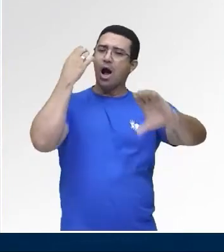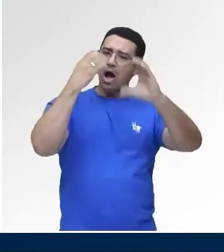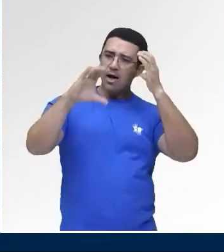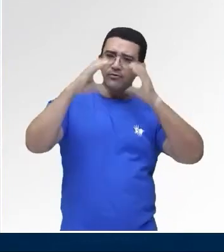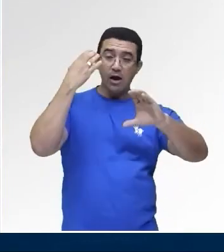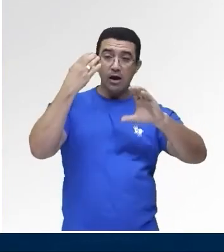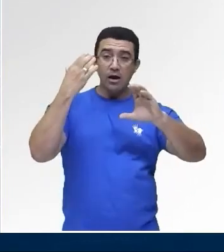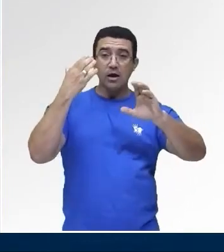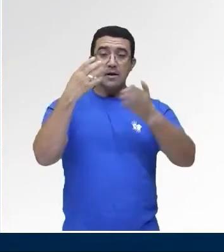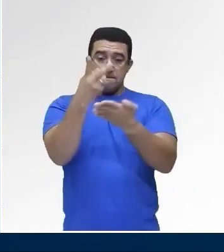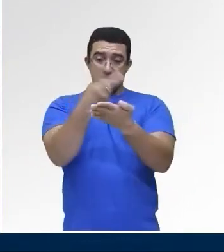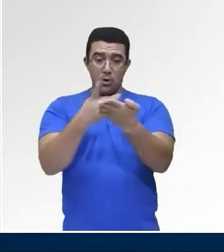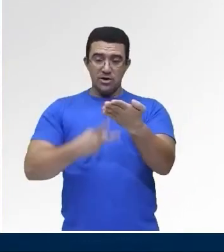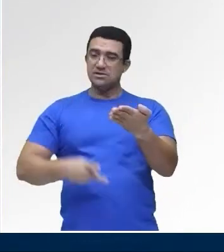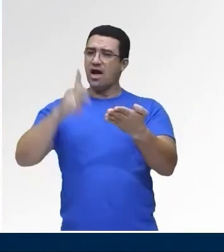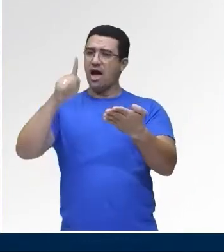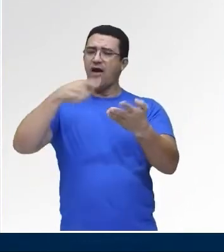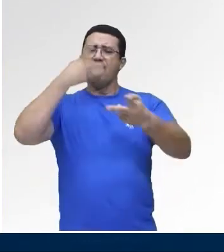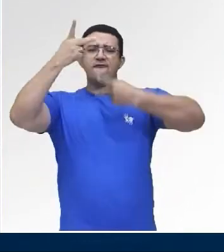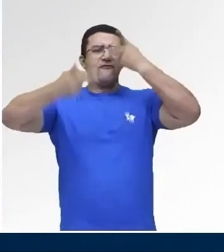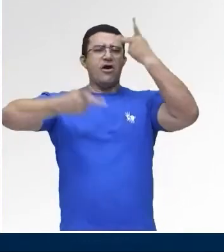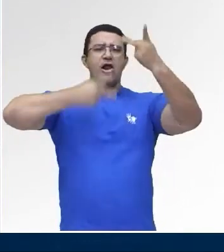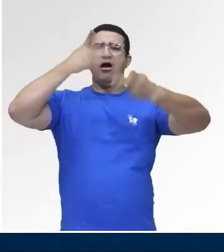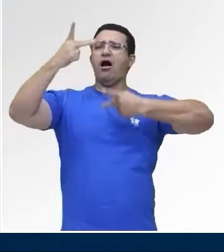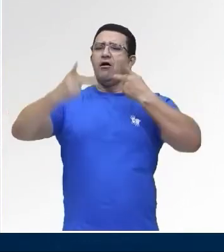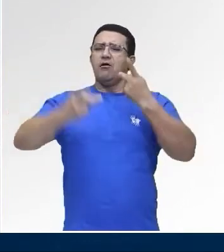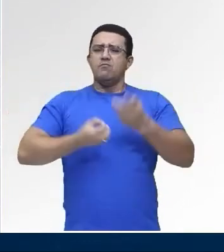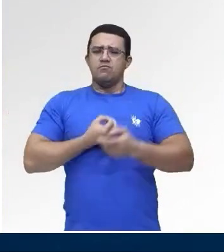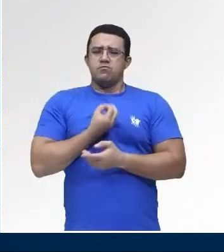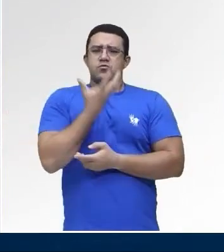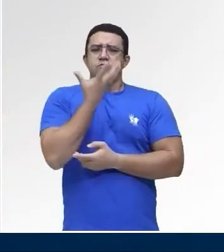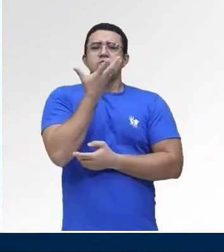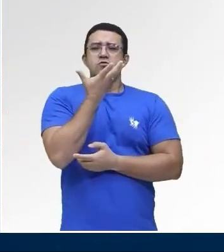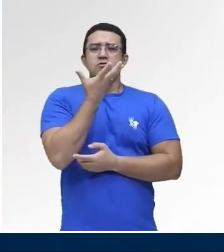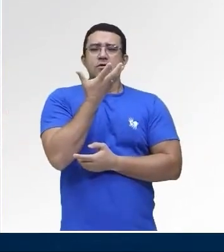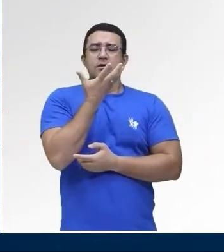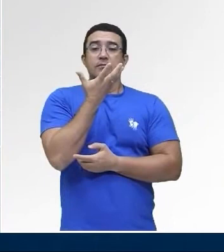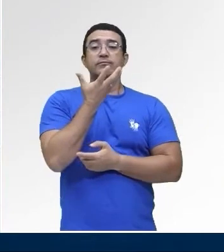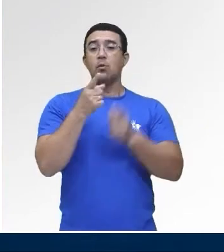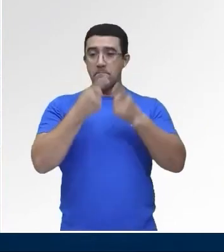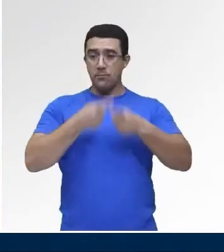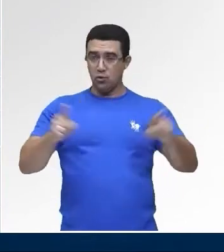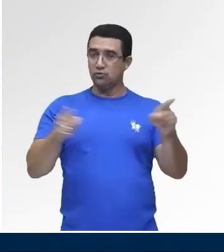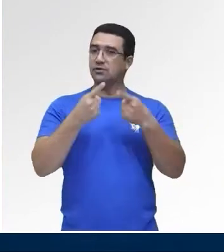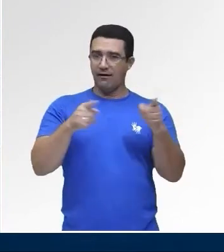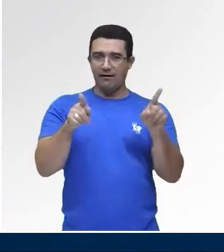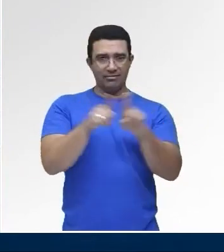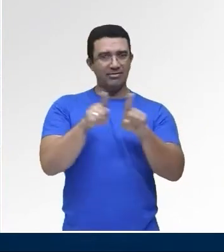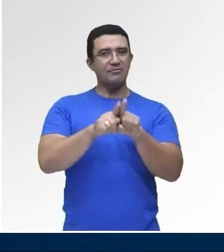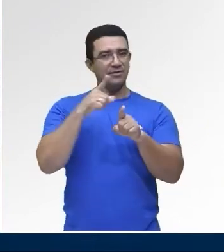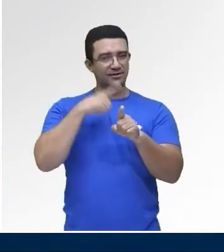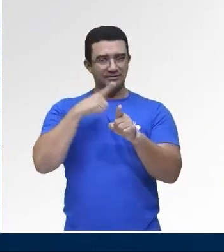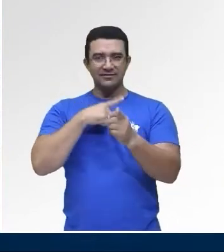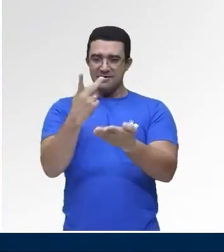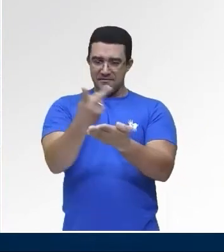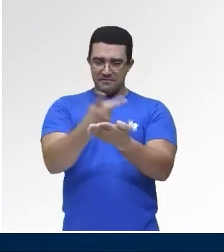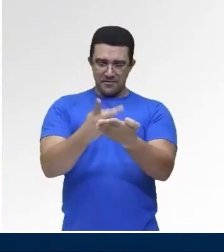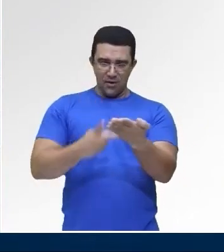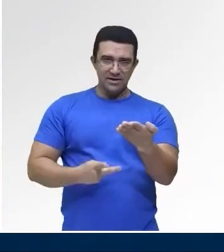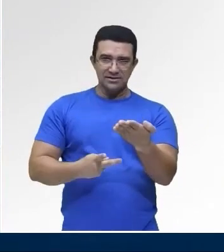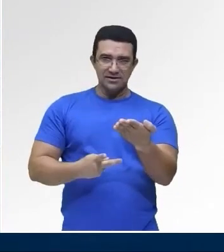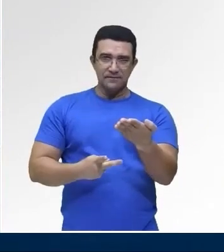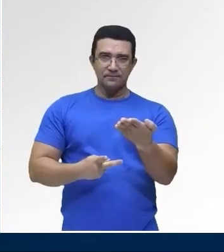declamada, ela é lida. Então, na música nós também temos poesia, como essa música aí da